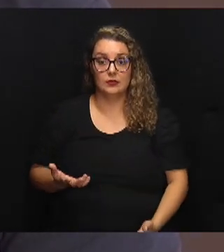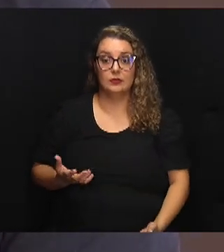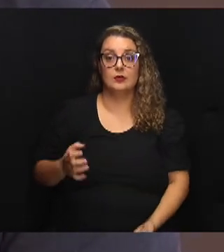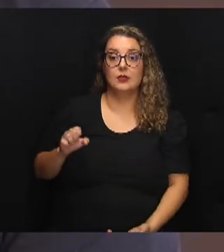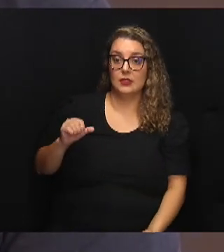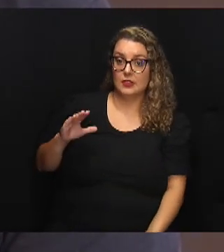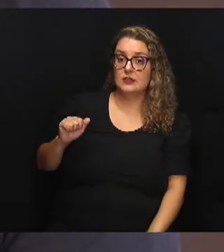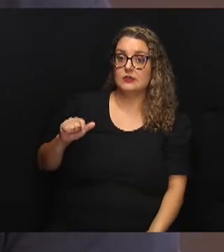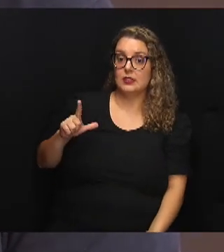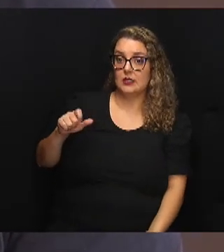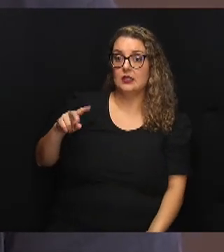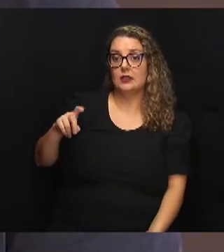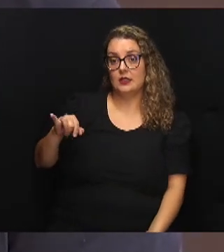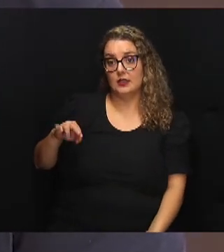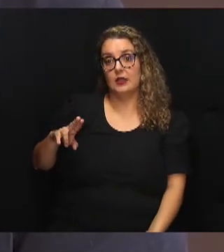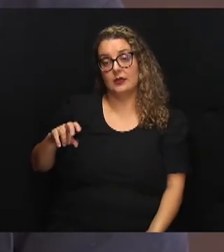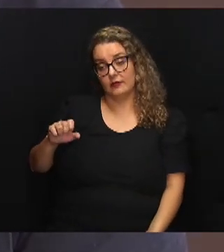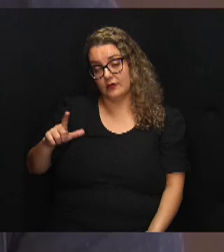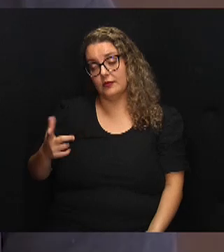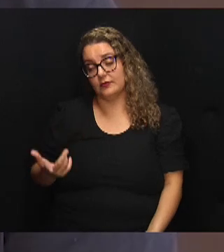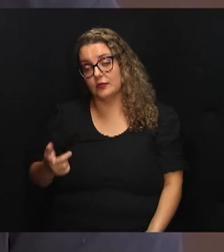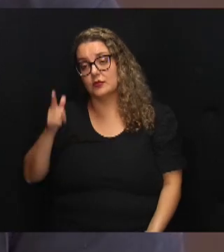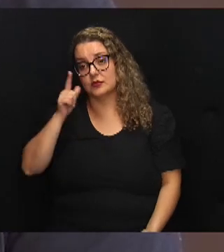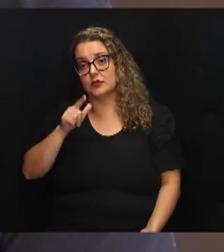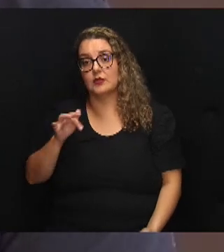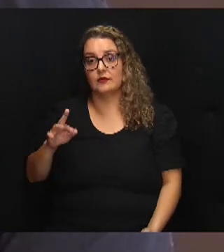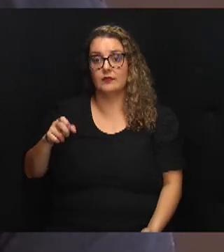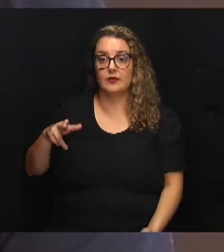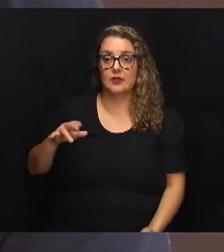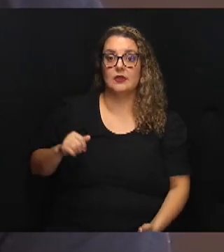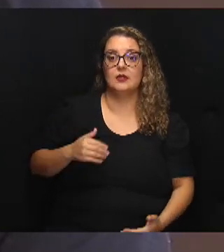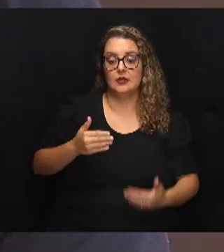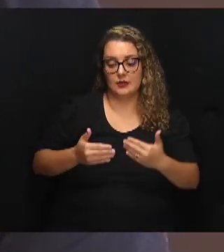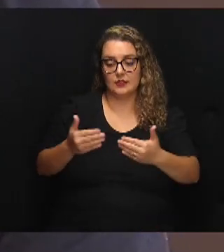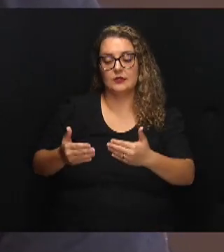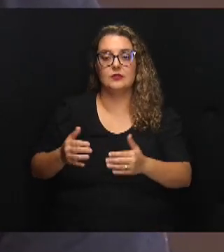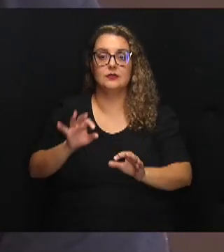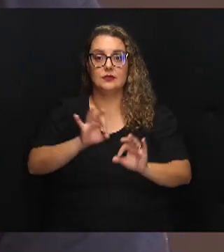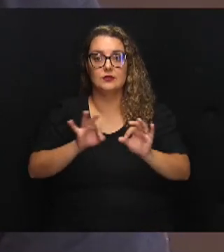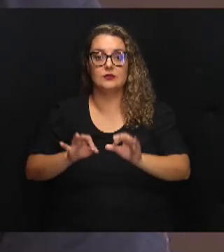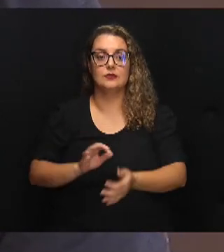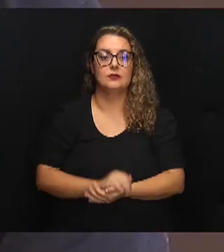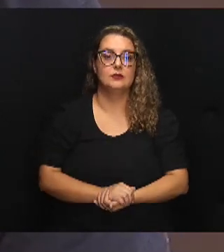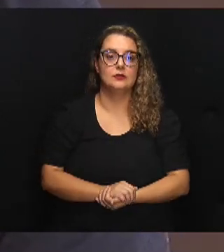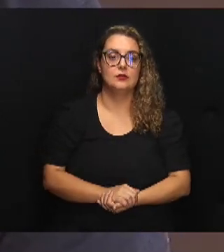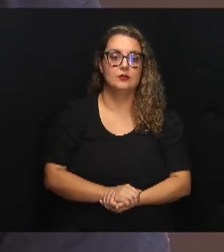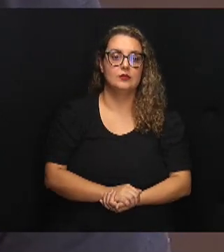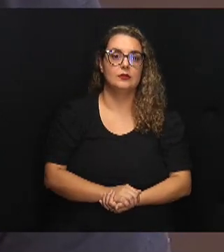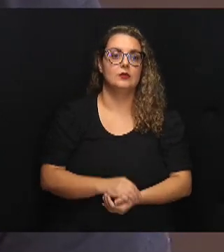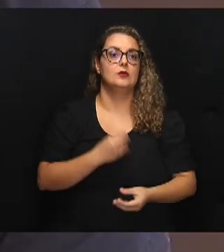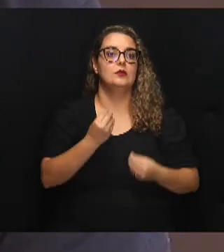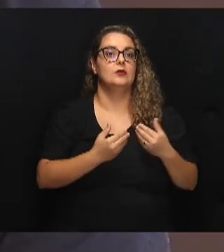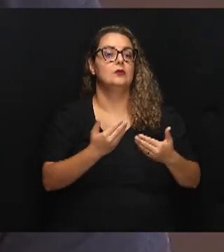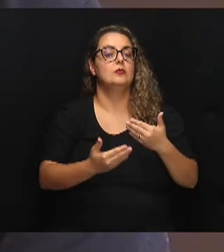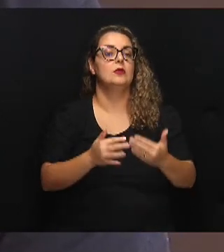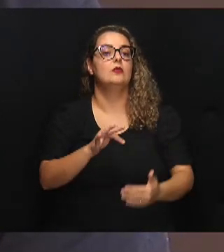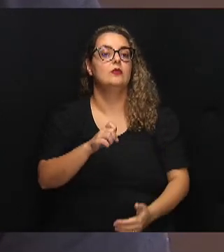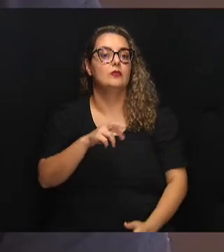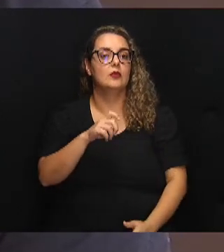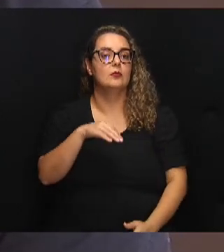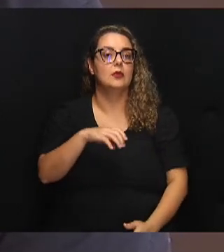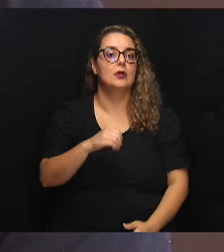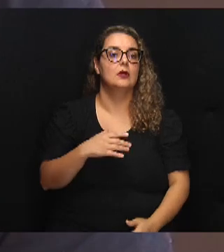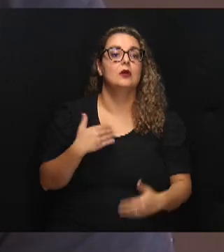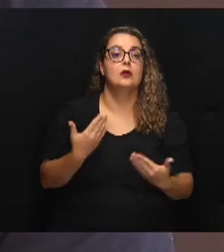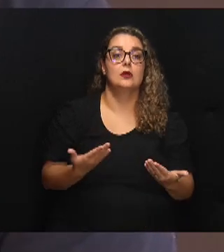eu conseguiria ter franquias, e aí comecei todo o processo de formatação. Como está esse processo da formatação? Está em que